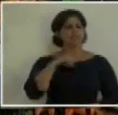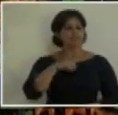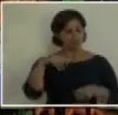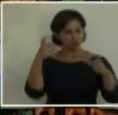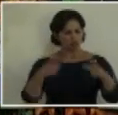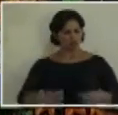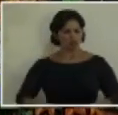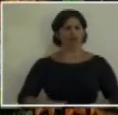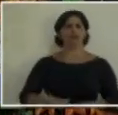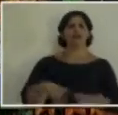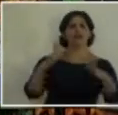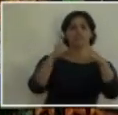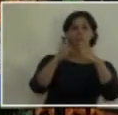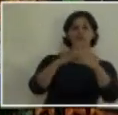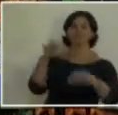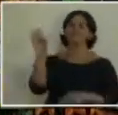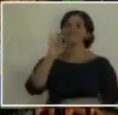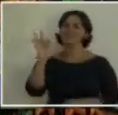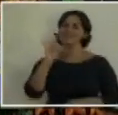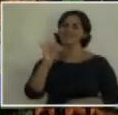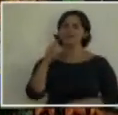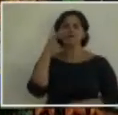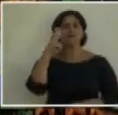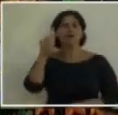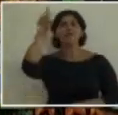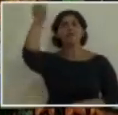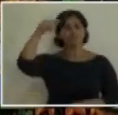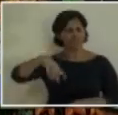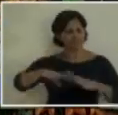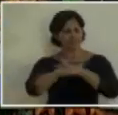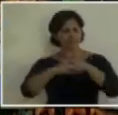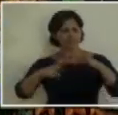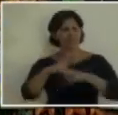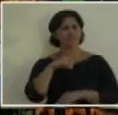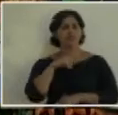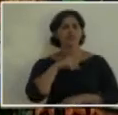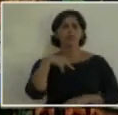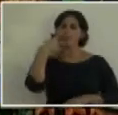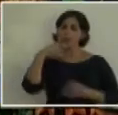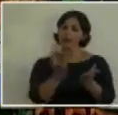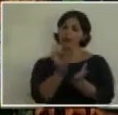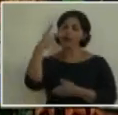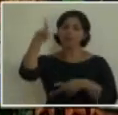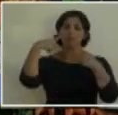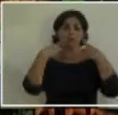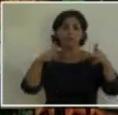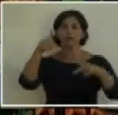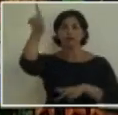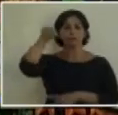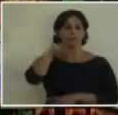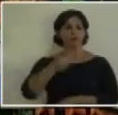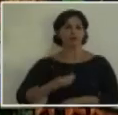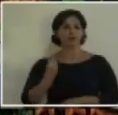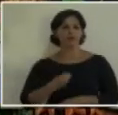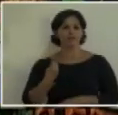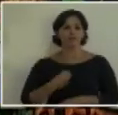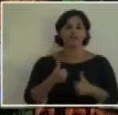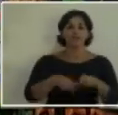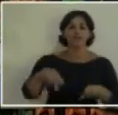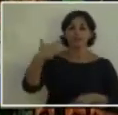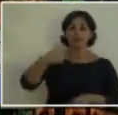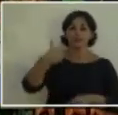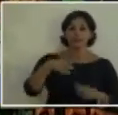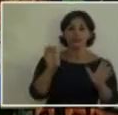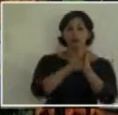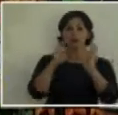adversidades, e quando olhamos para a palavra de Deus, nós encontramos pessoas que passaram por guerras terríveis,